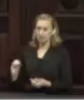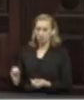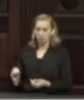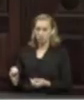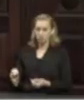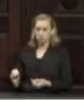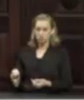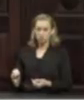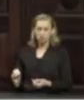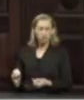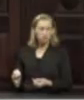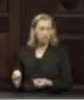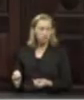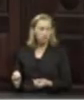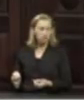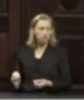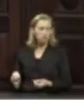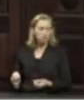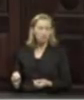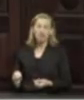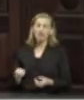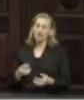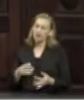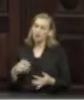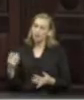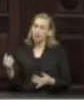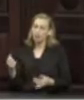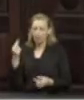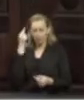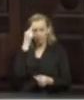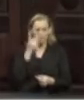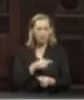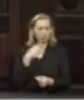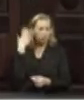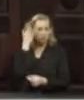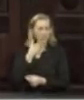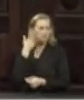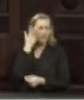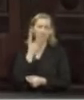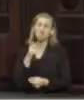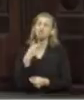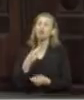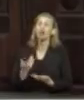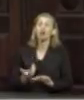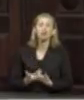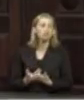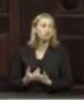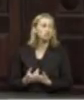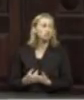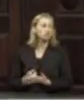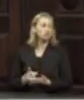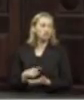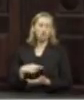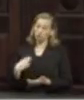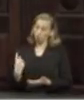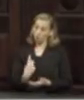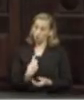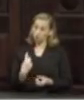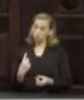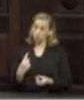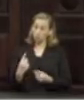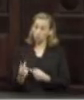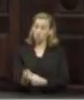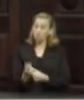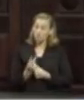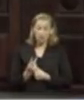está dizendo. Ele manda para cá uma mensagem, deputado Marcos Pacheco, que diz o seguinte: nós vamos contrair um empréstimo